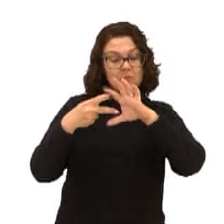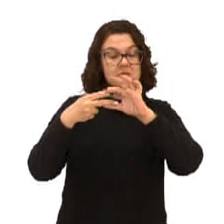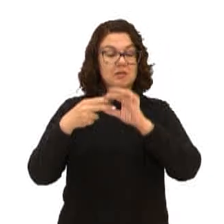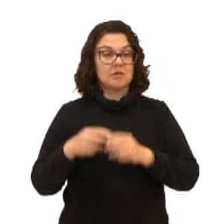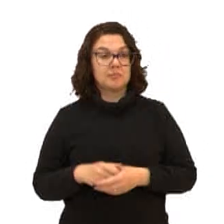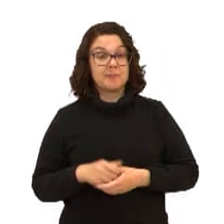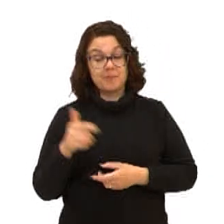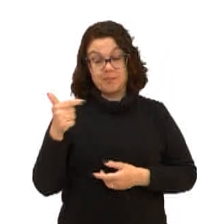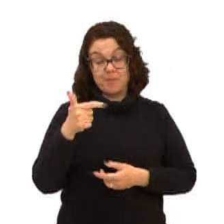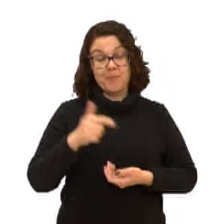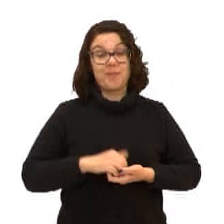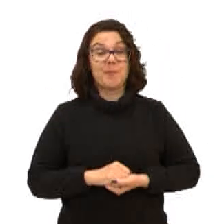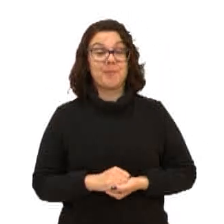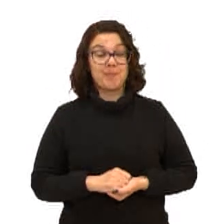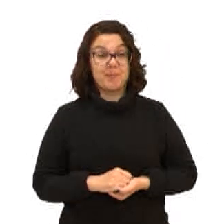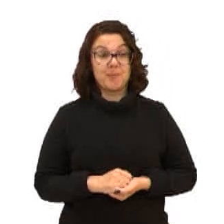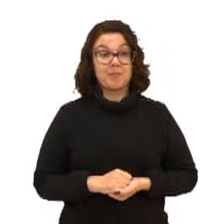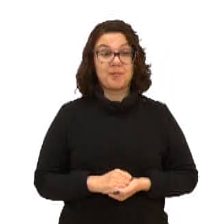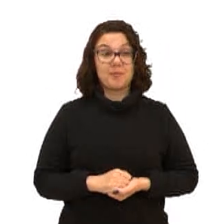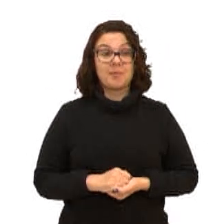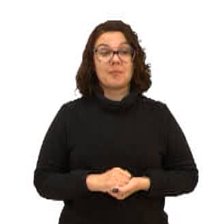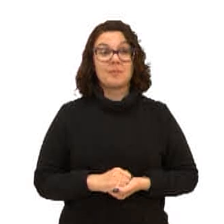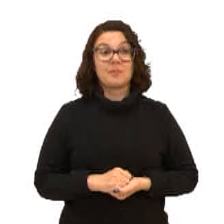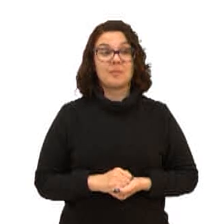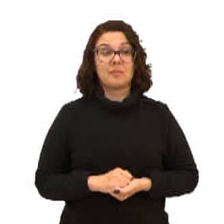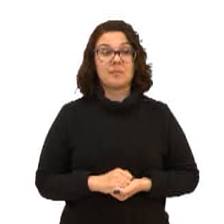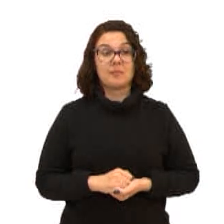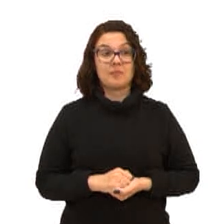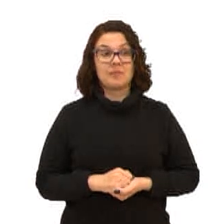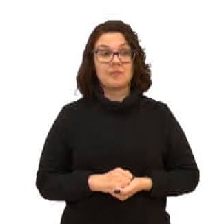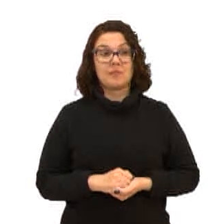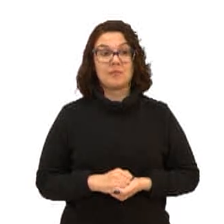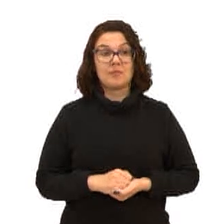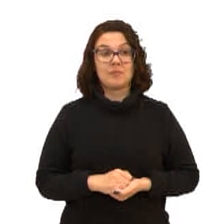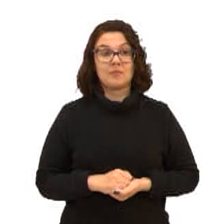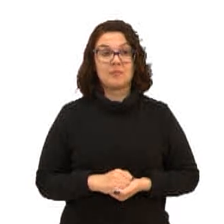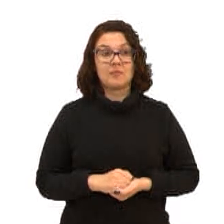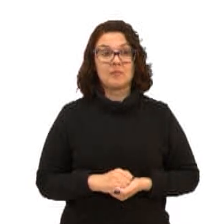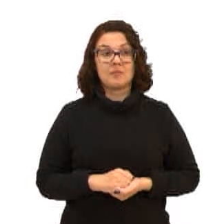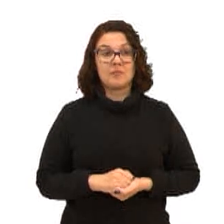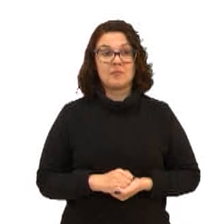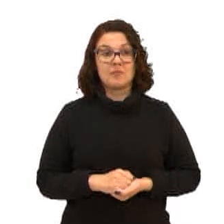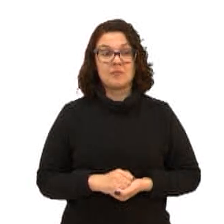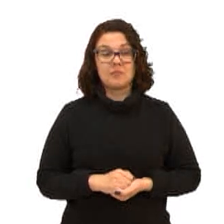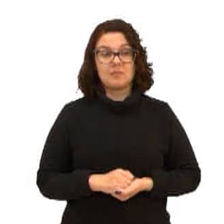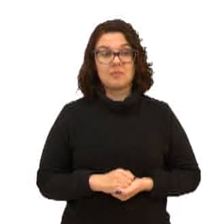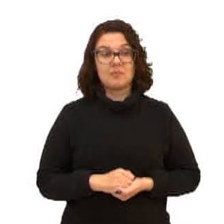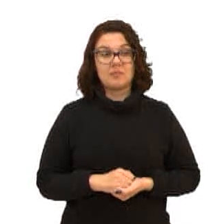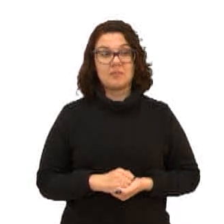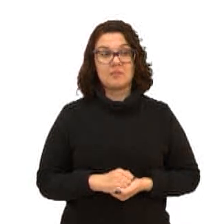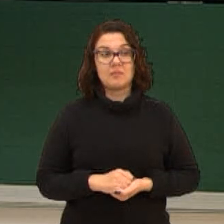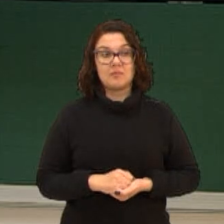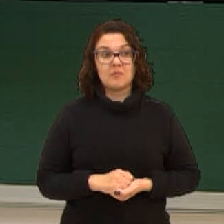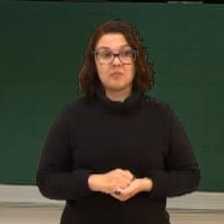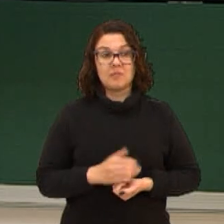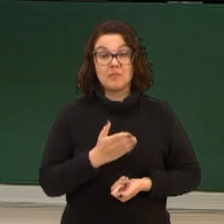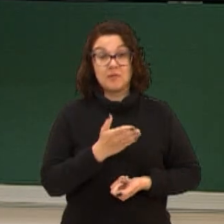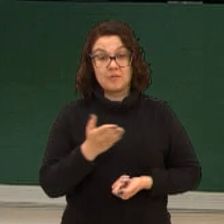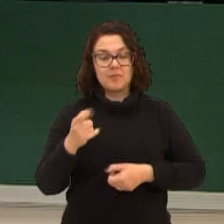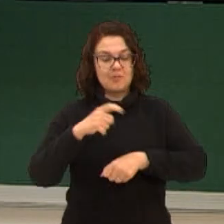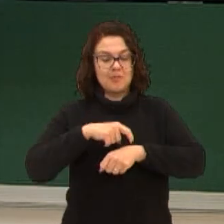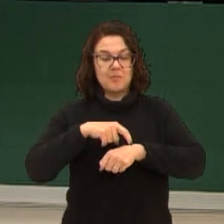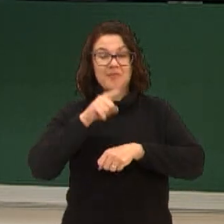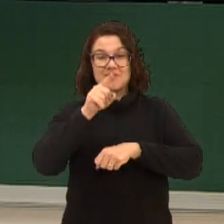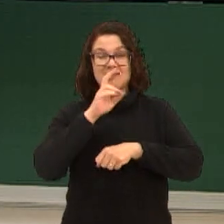2, o continente com mais pessoas analfabetas é África, Europa, Oceania ou América.